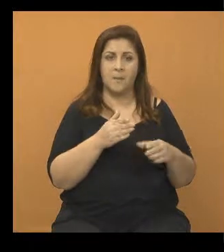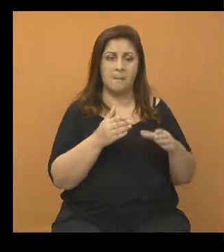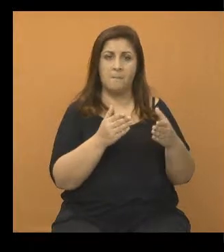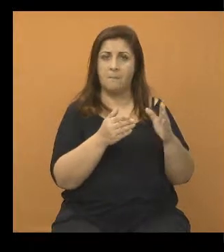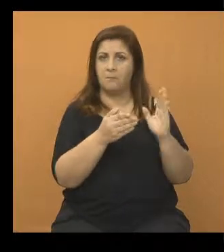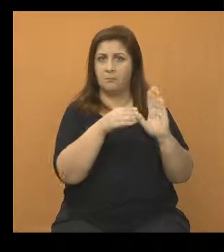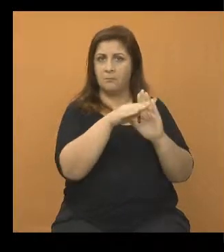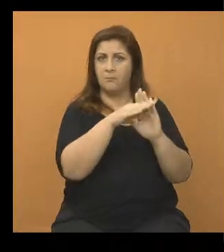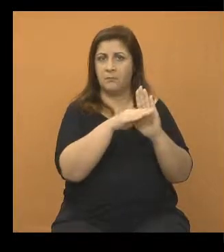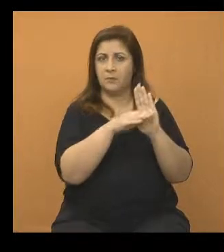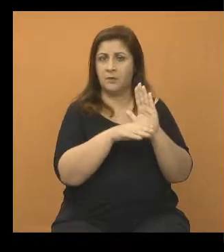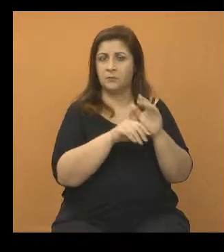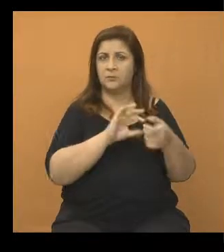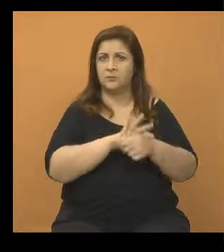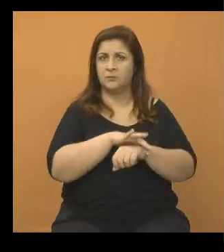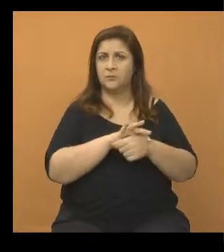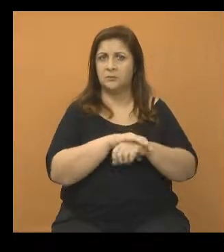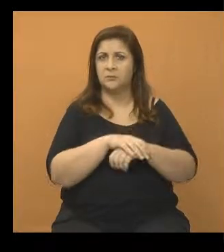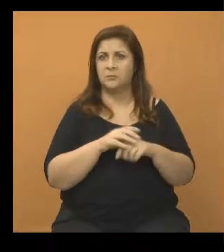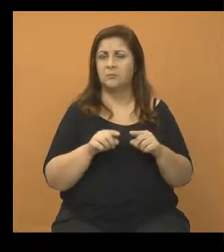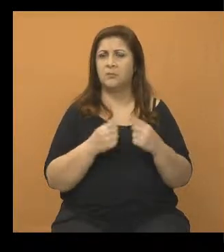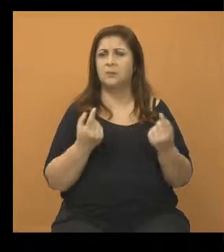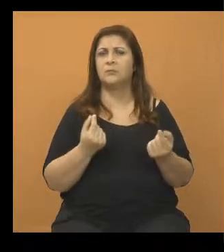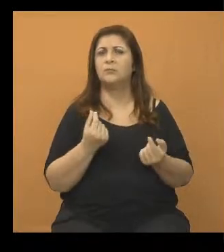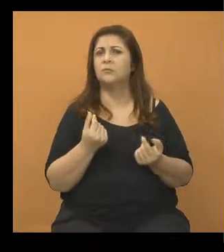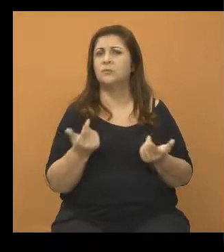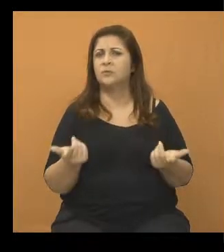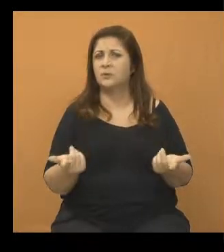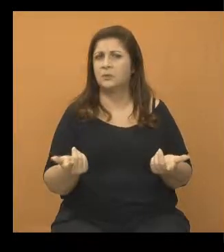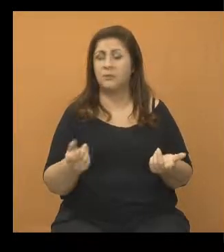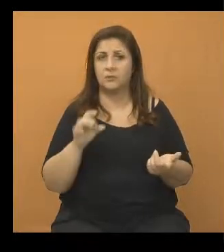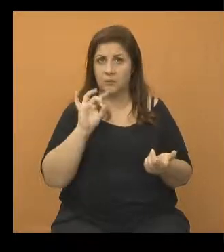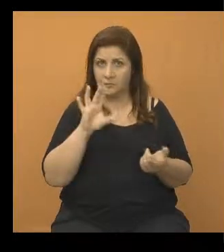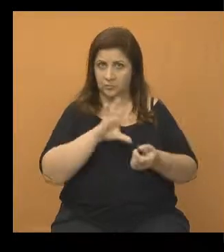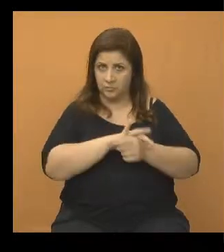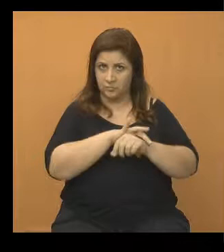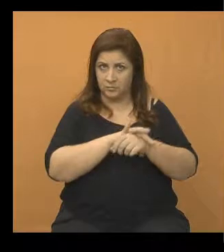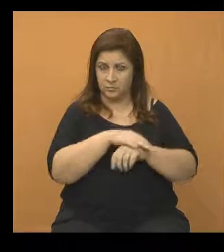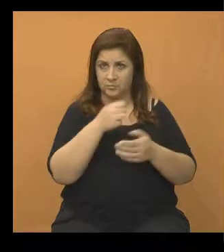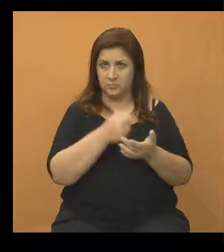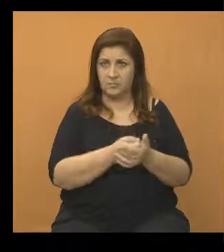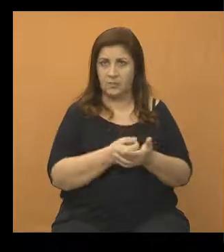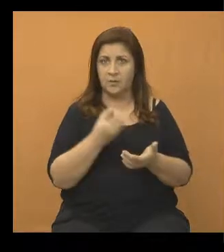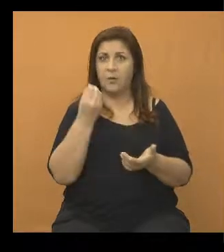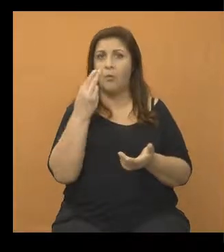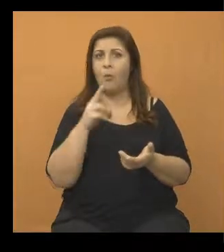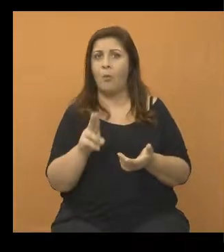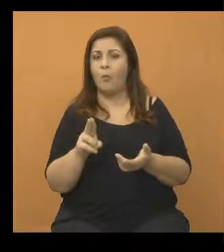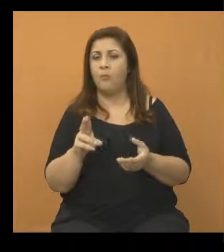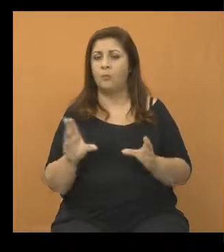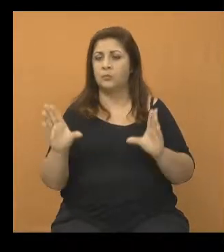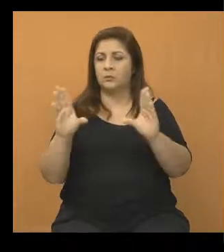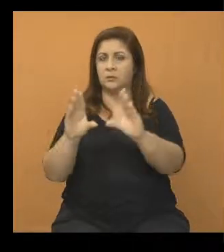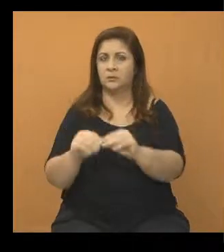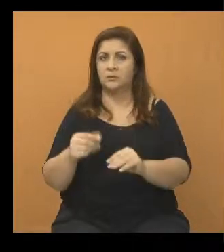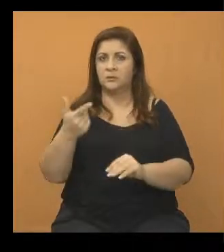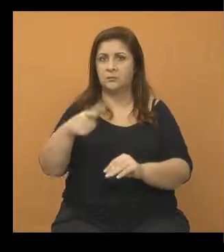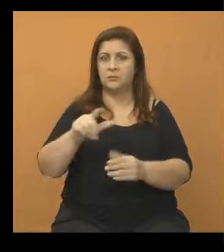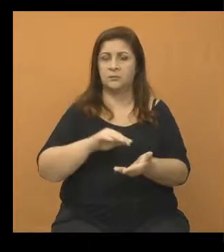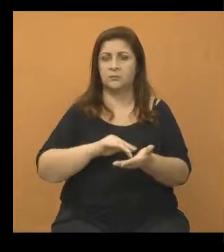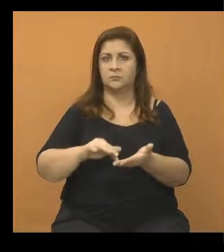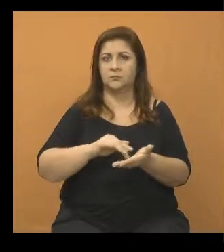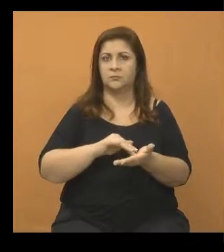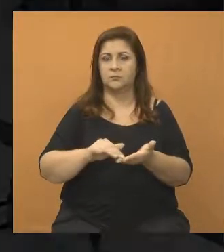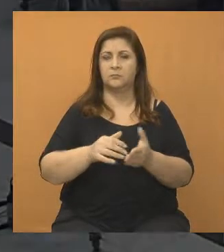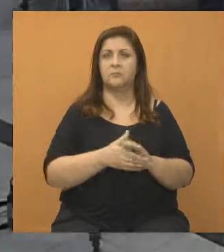O orçamento para desenvolver esse projeto sairá só dessa pasta ou está embutido nas outras